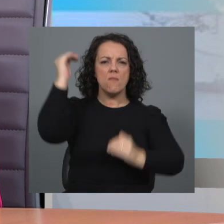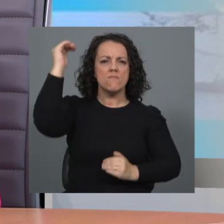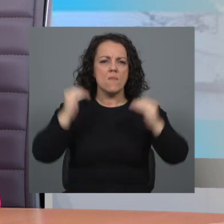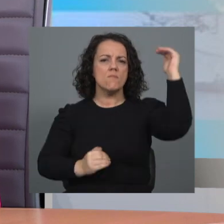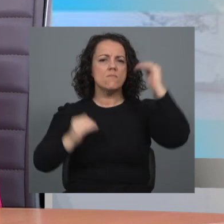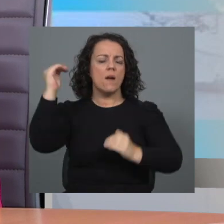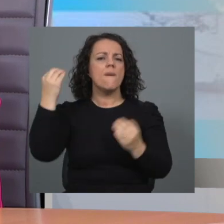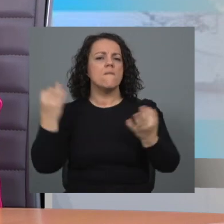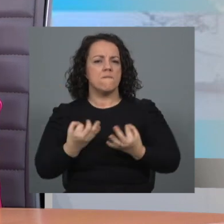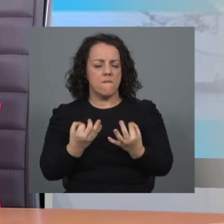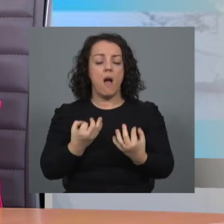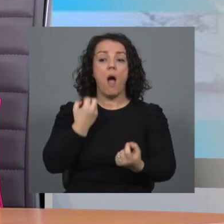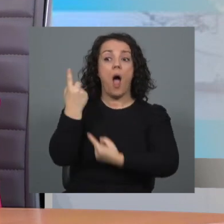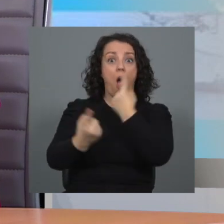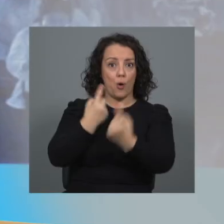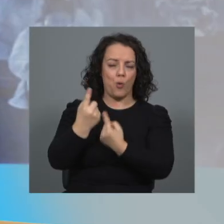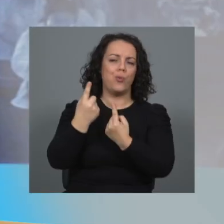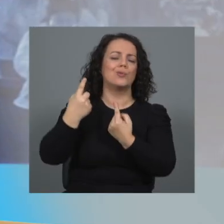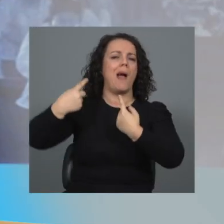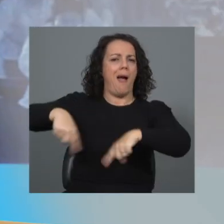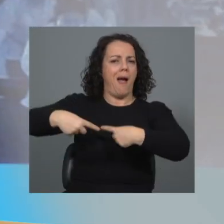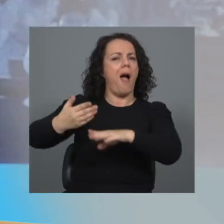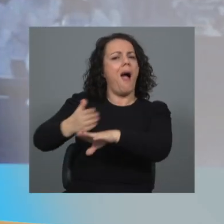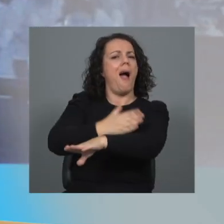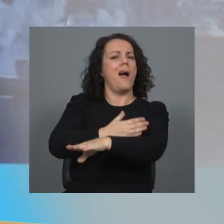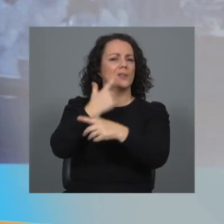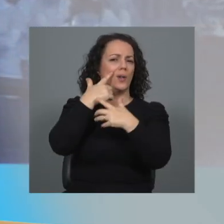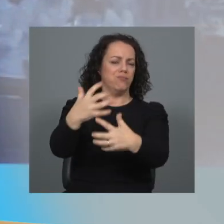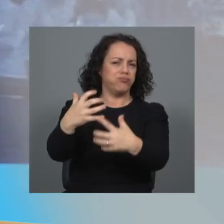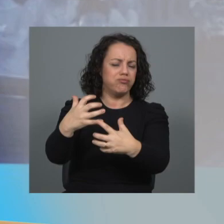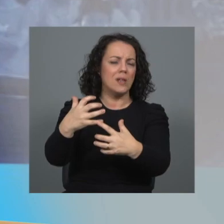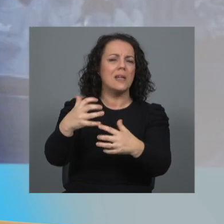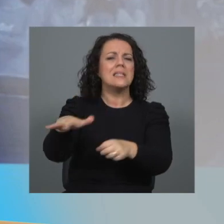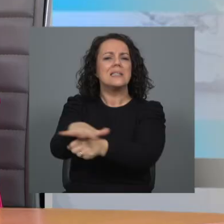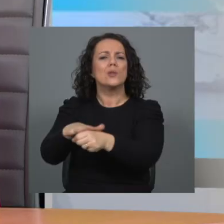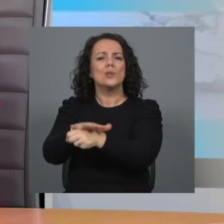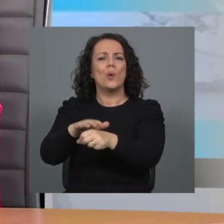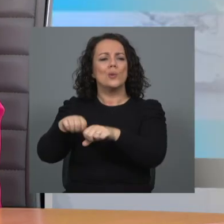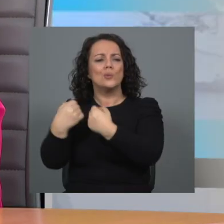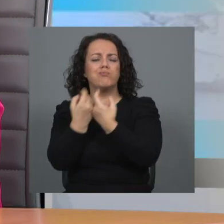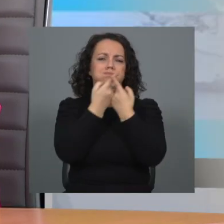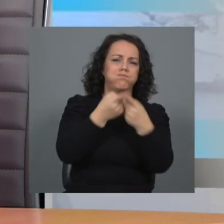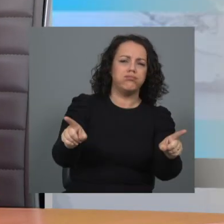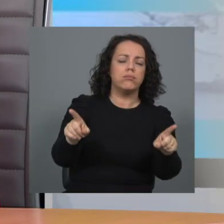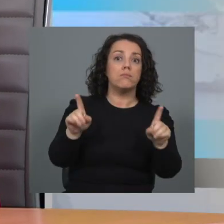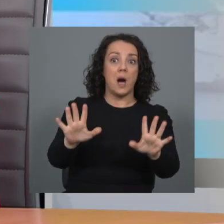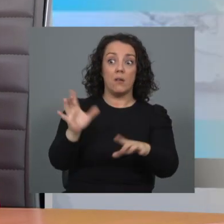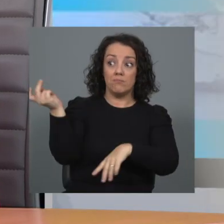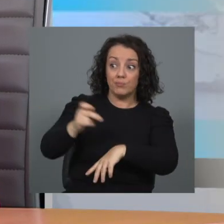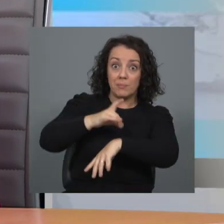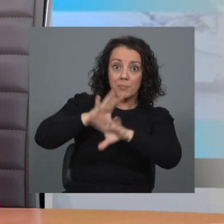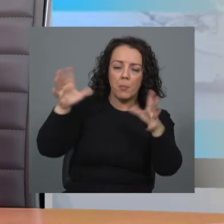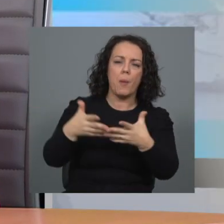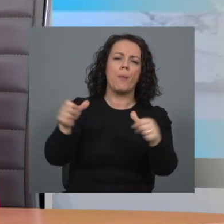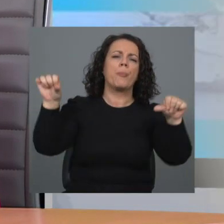em algum caso já existiam, mas foram tornadas mais visíveis, e uma das missões que ele define